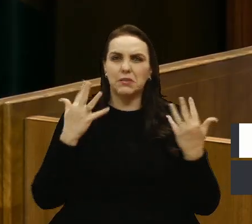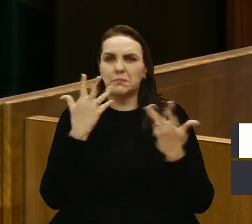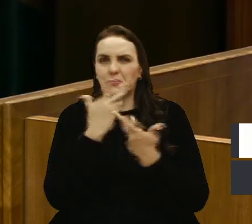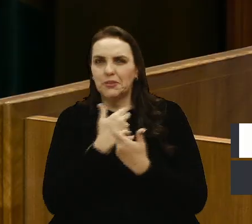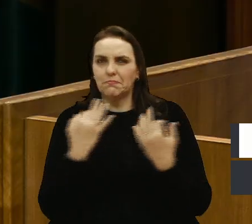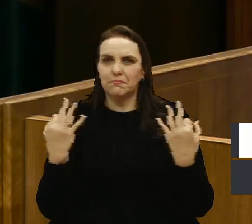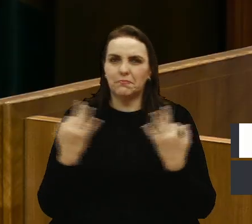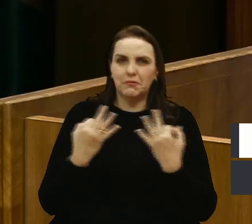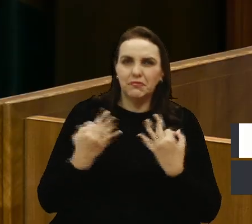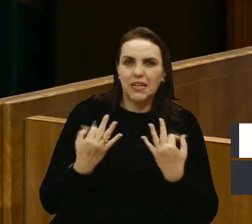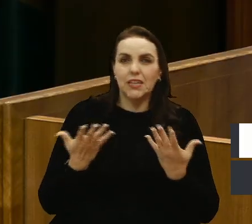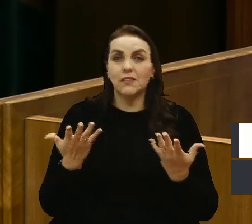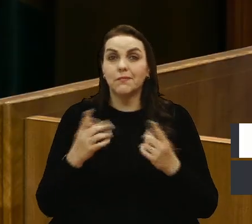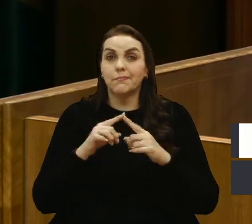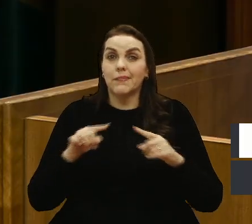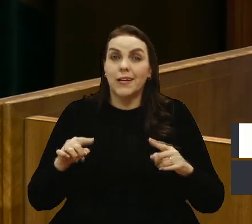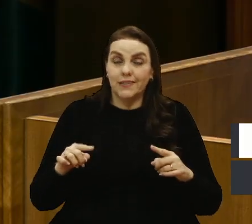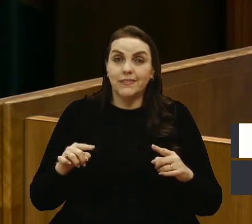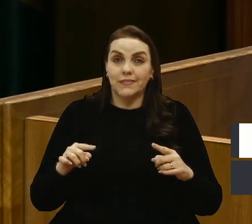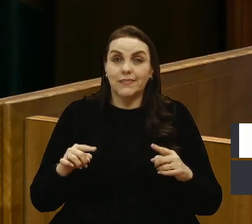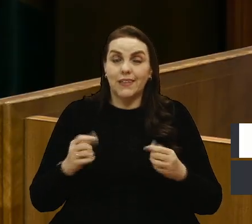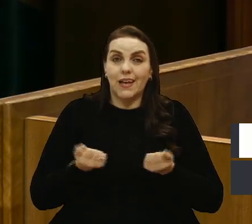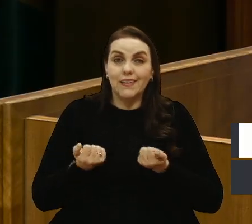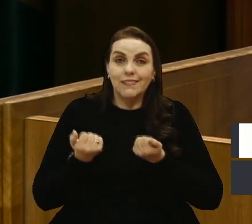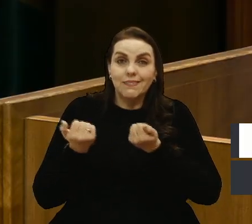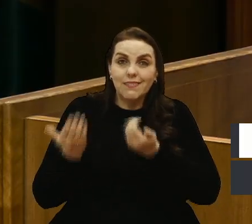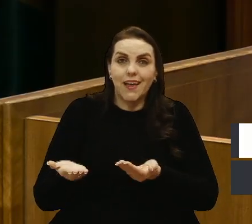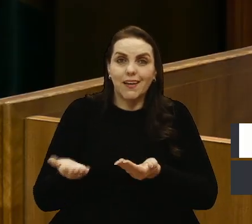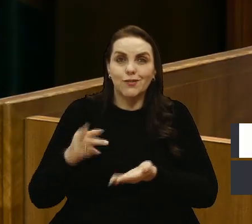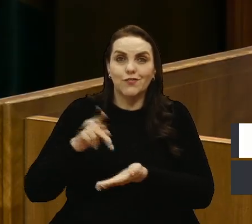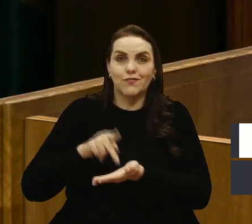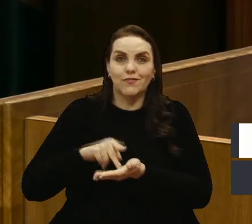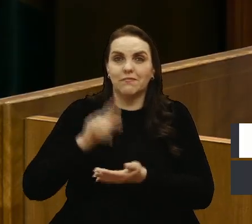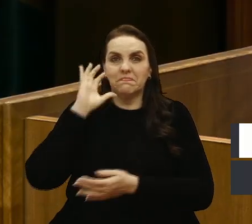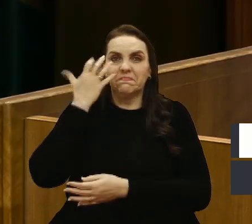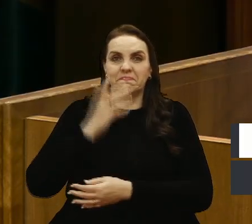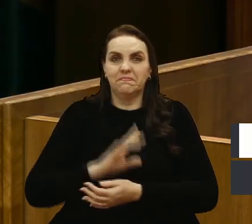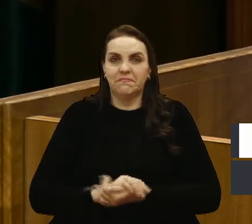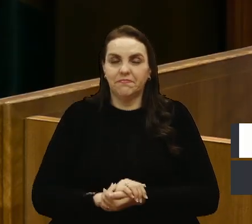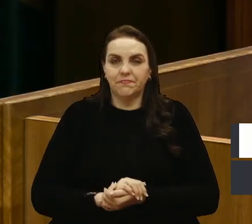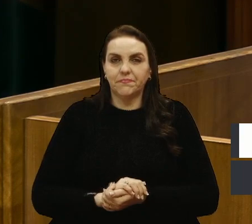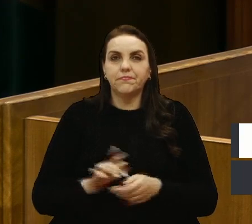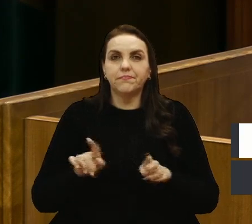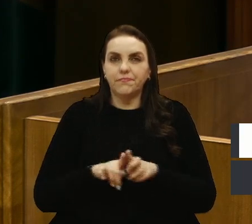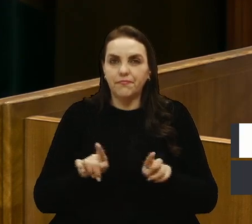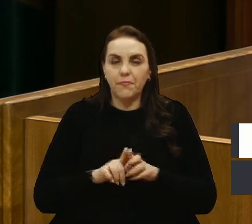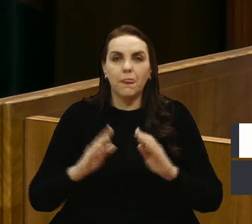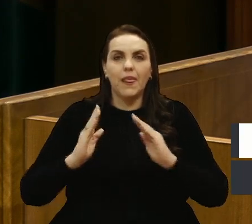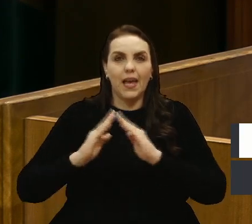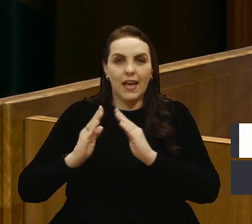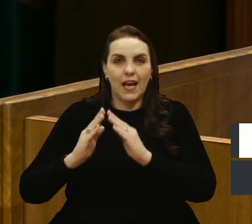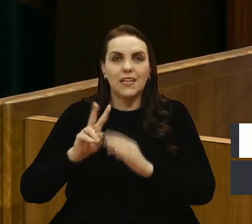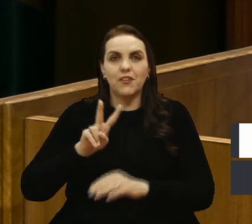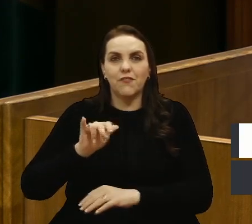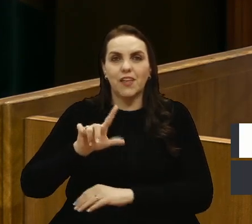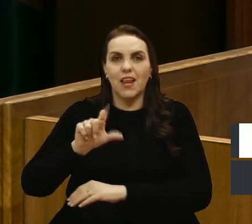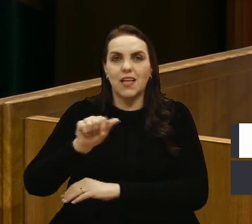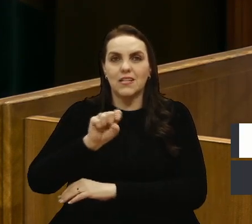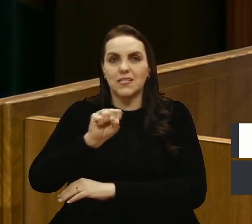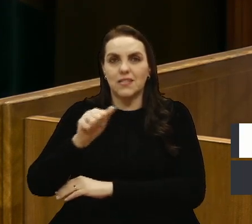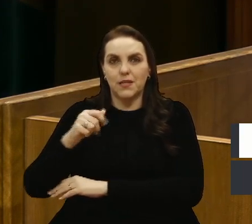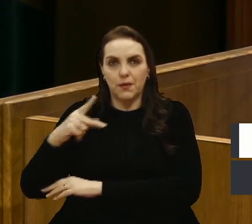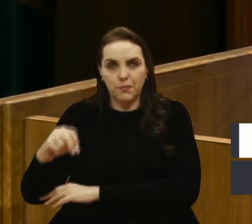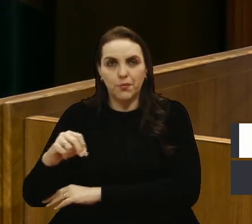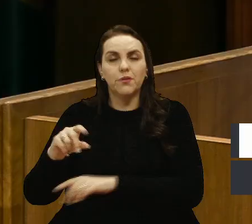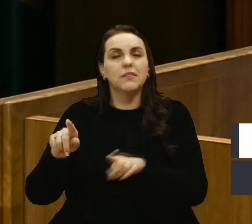bom, mas a entrega realmente para as pessoas não acontece. Assim como não aconteceu das casas da Vila Sapo,